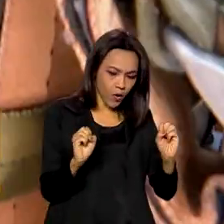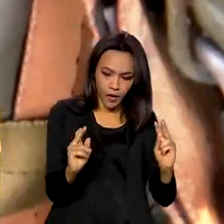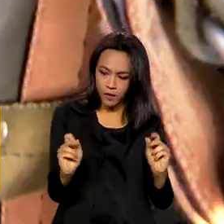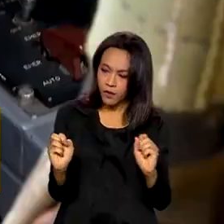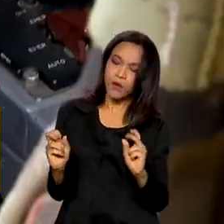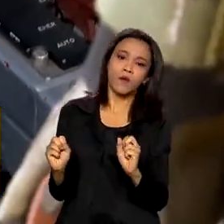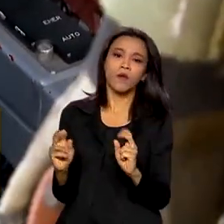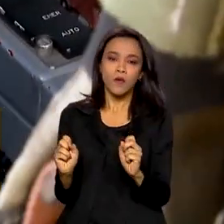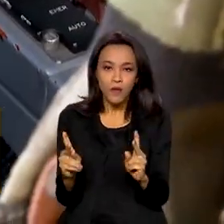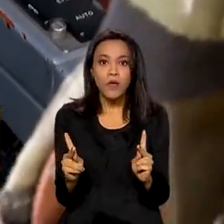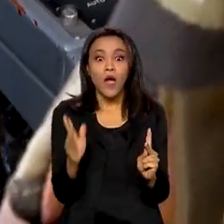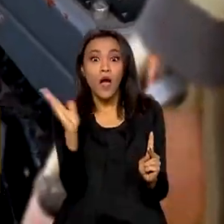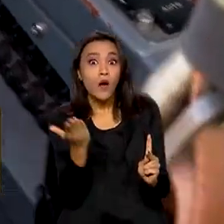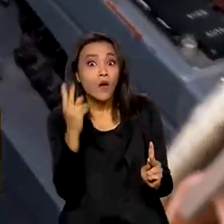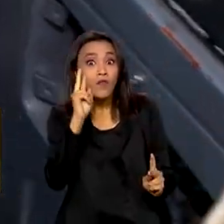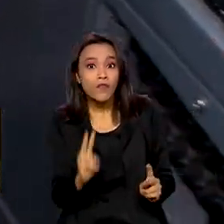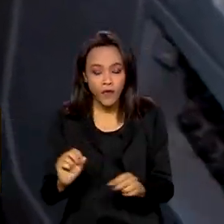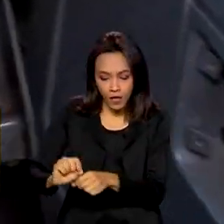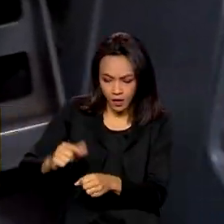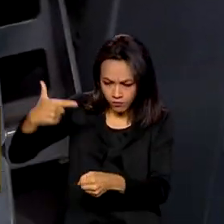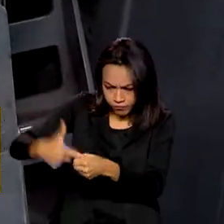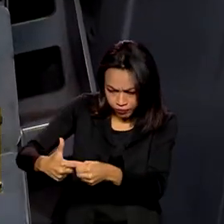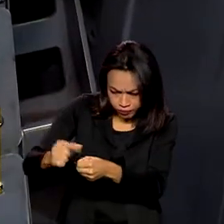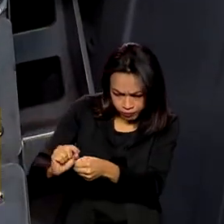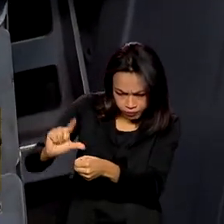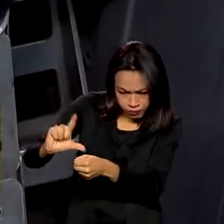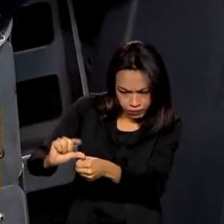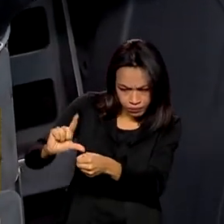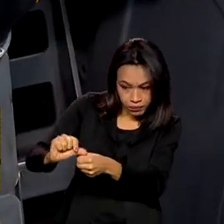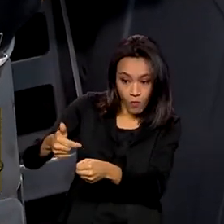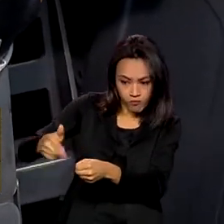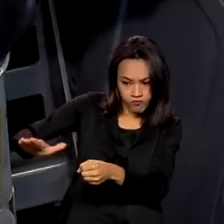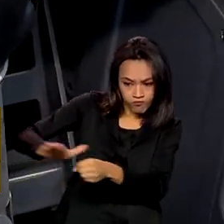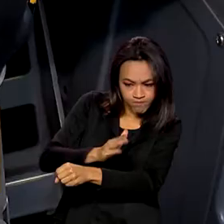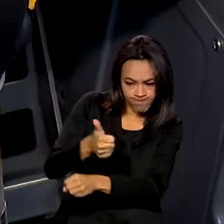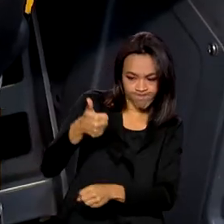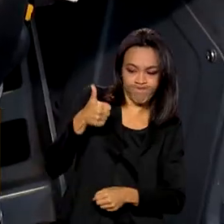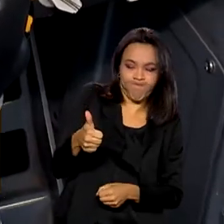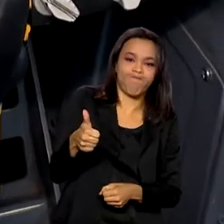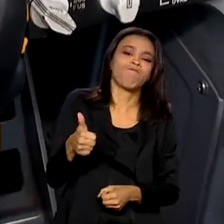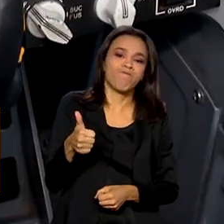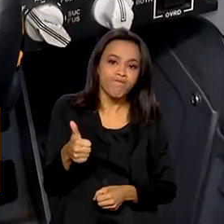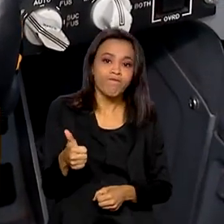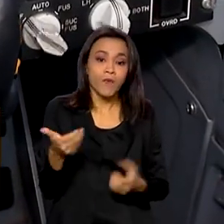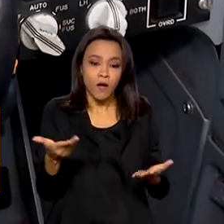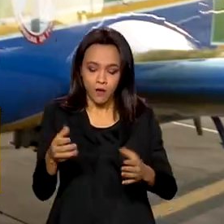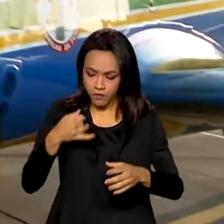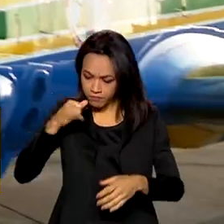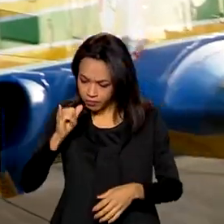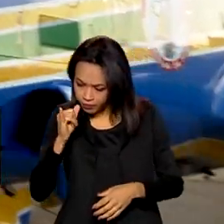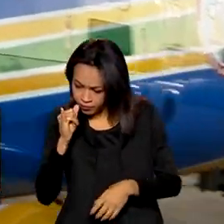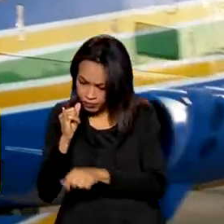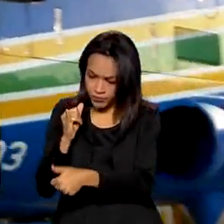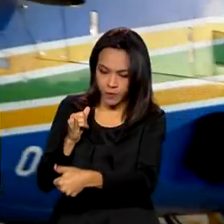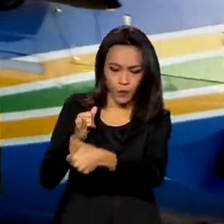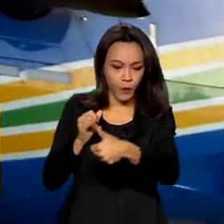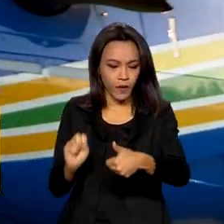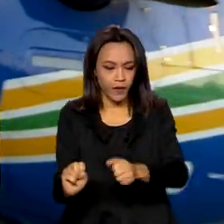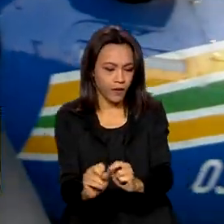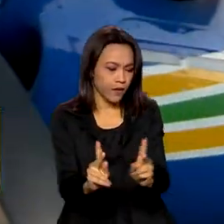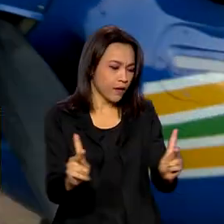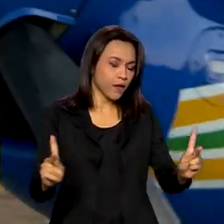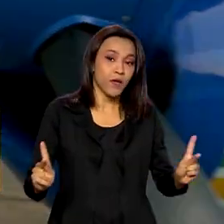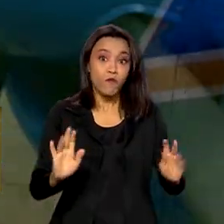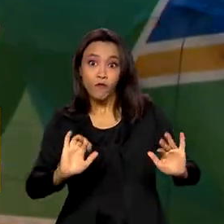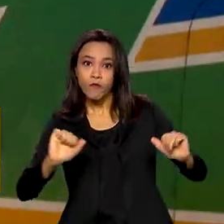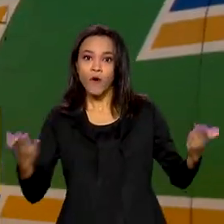desligado. Vou verificar a quantidade de combustível, está abastecida a aeronave. a voltagem da bateria, checamos toda a parte